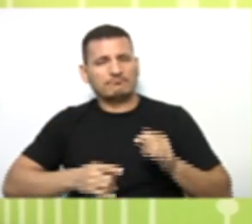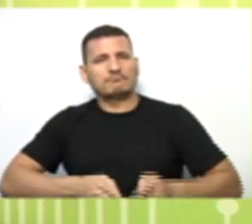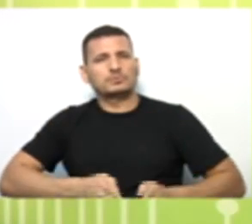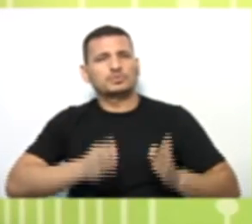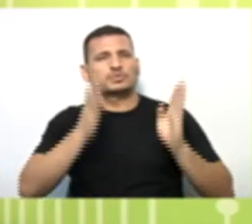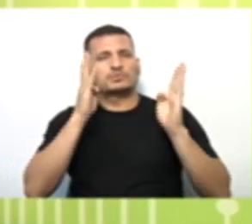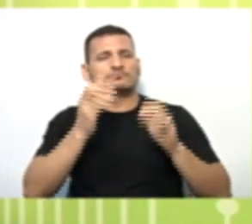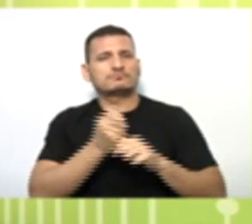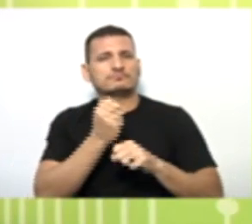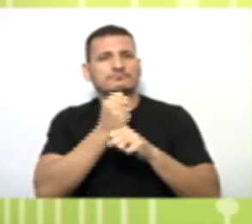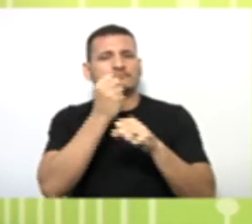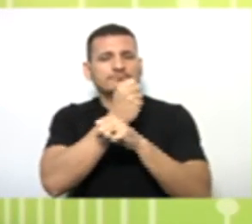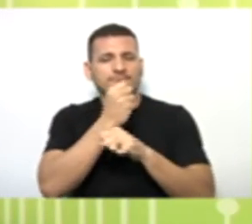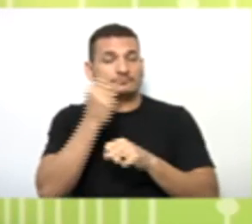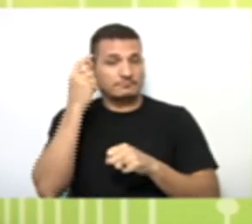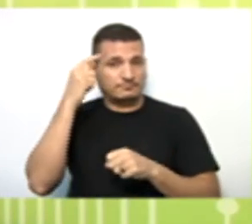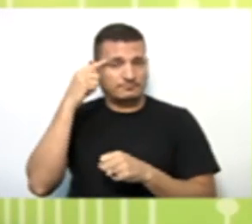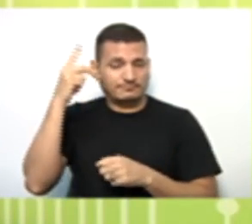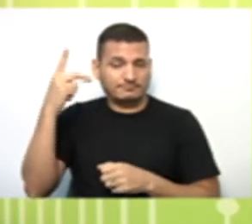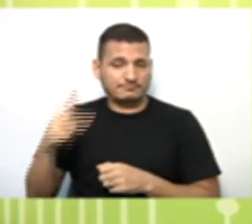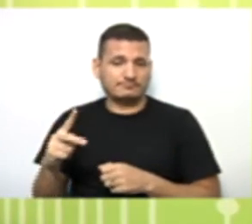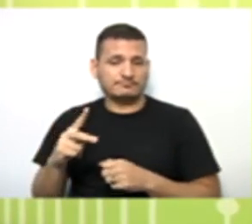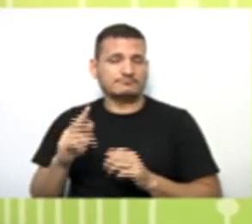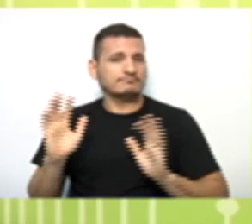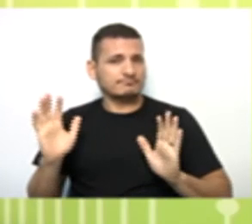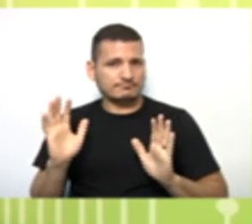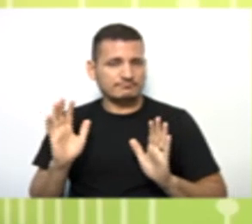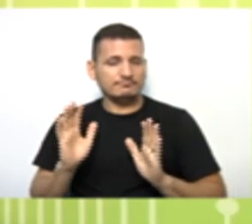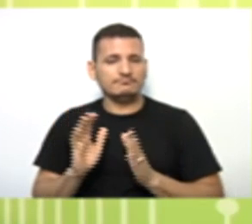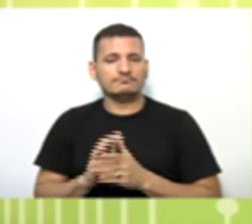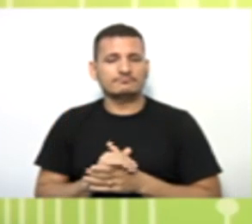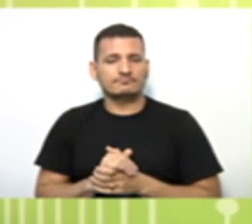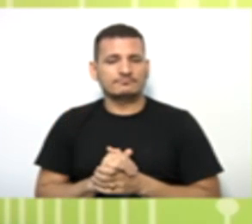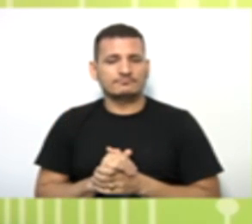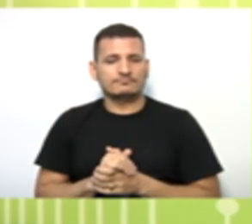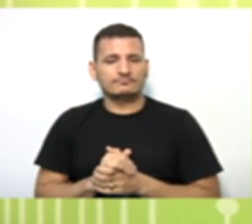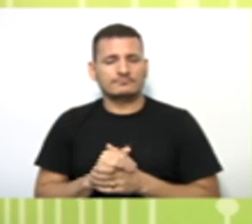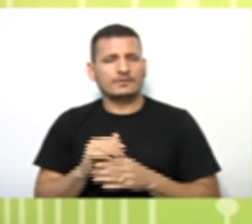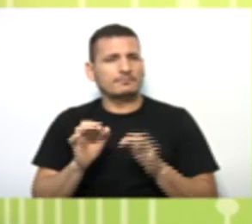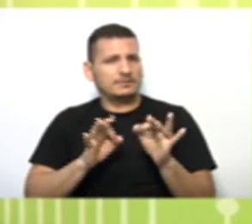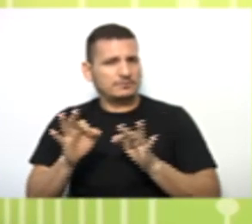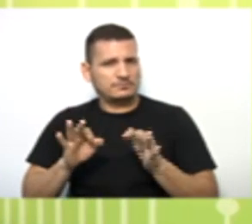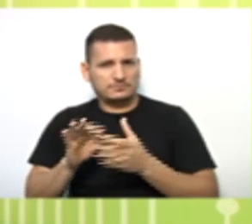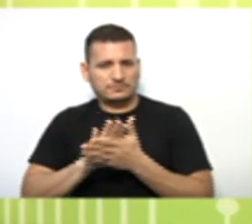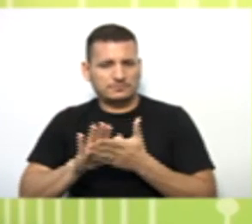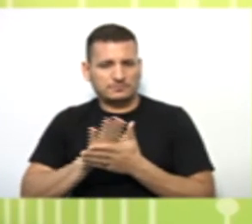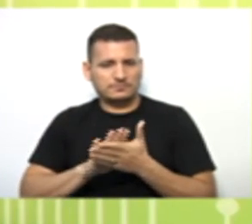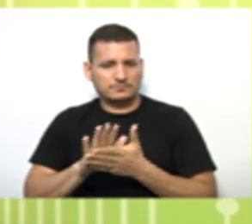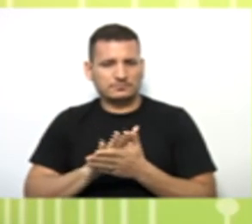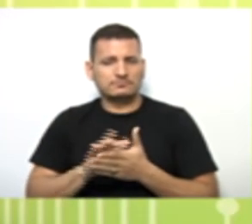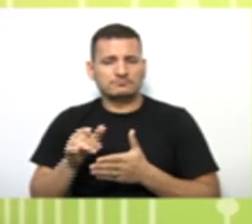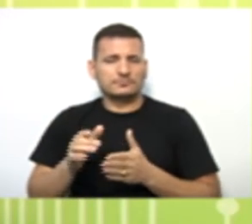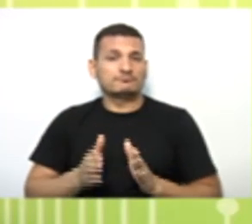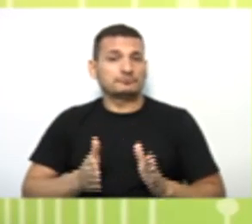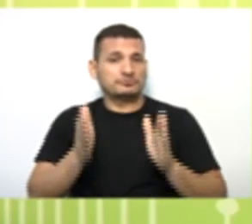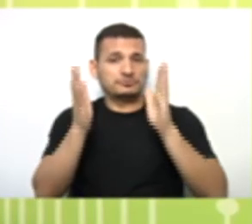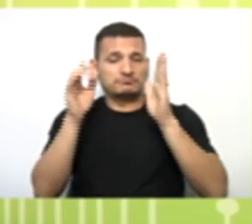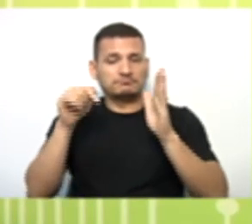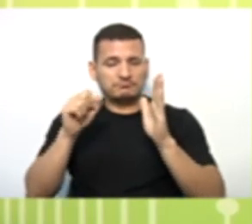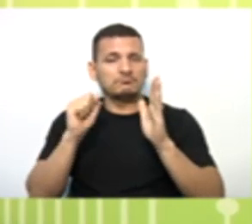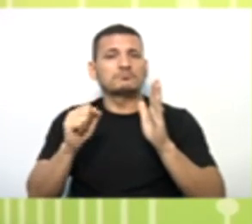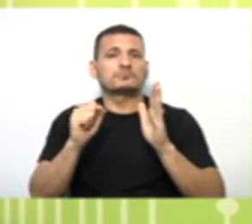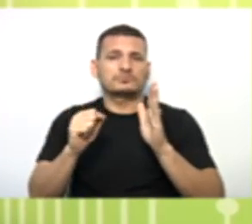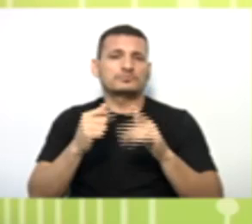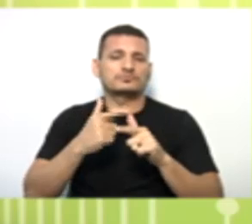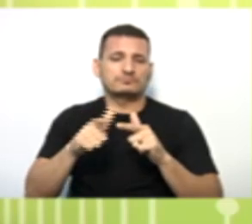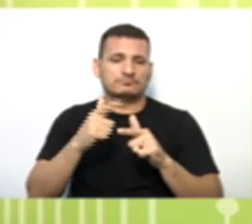ali que do pensamento dele que veio na hora ali, projetou algo que sem nenhum tipo de planejamento, aí esse prédio talvez não dê muito certo, não. Né,